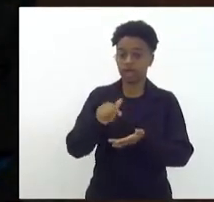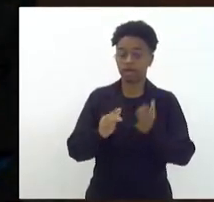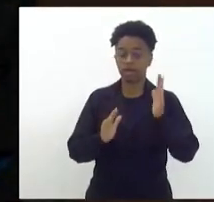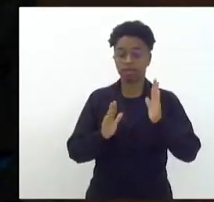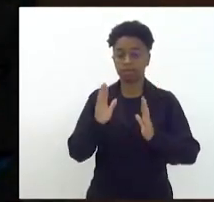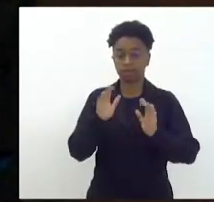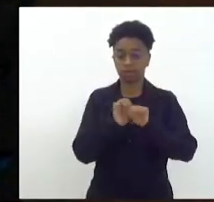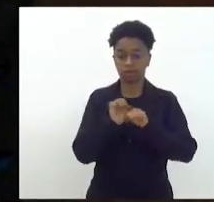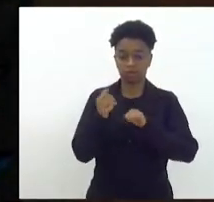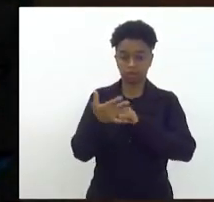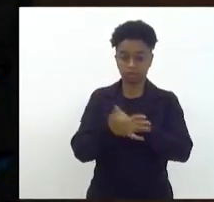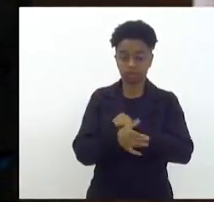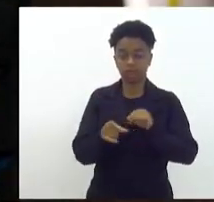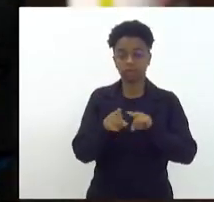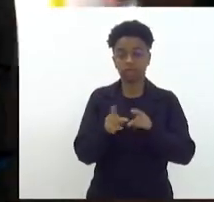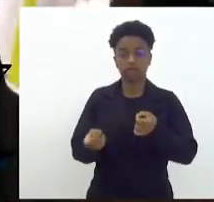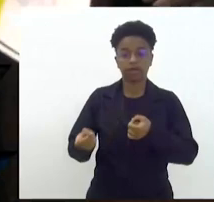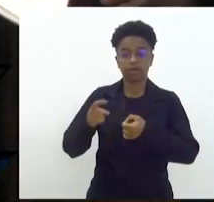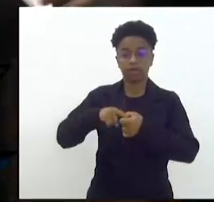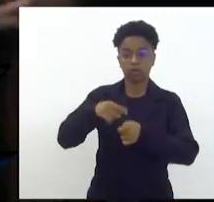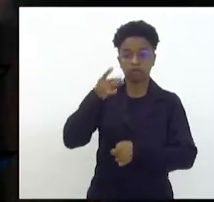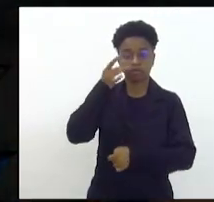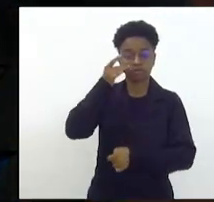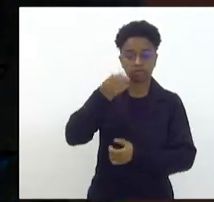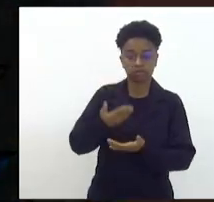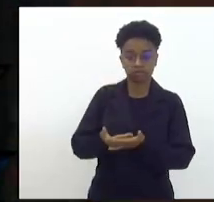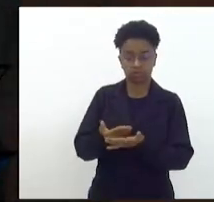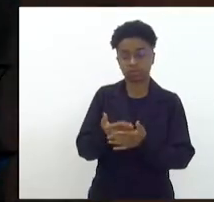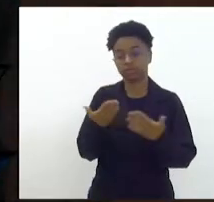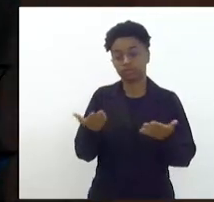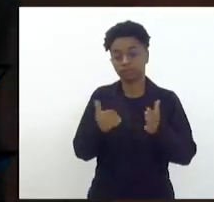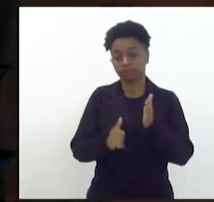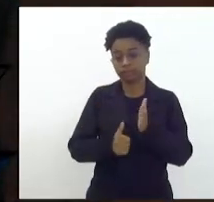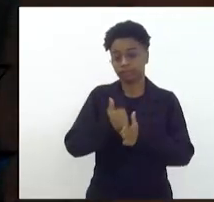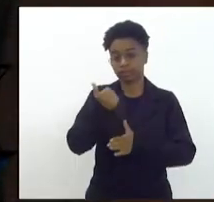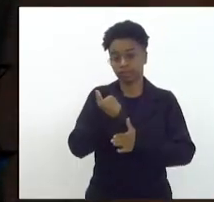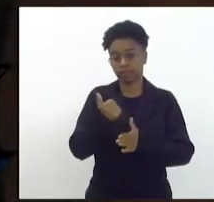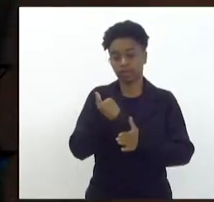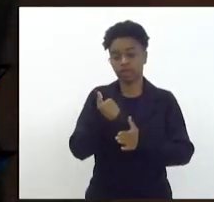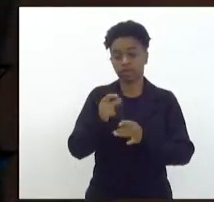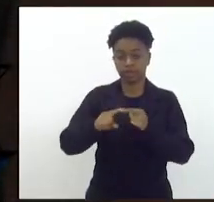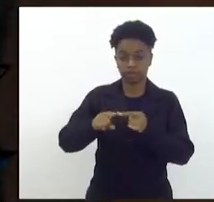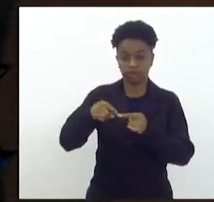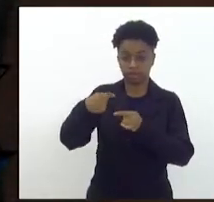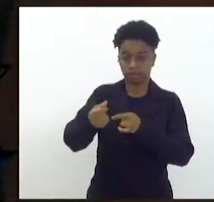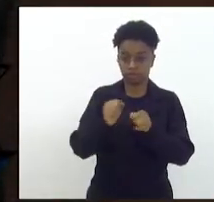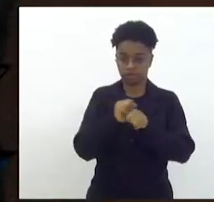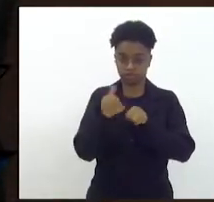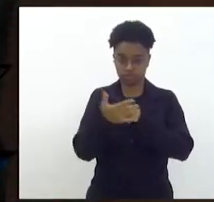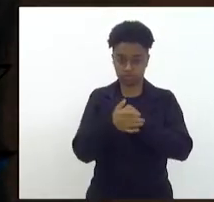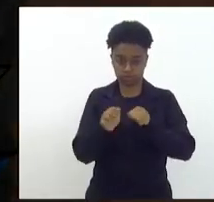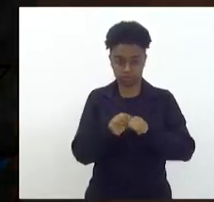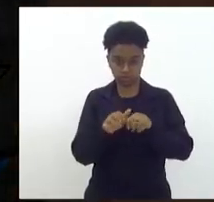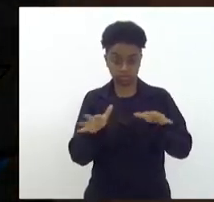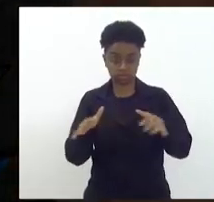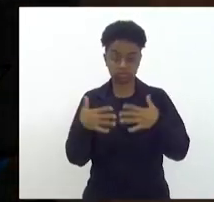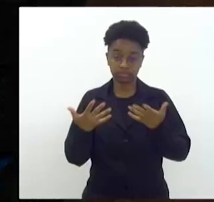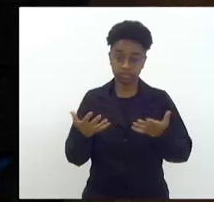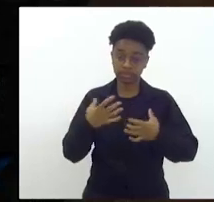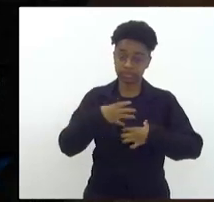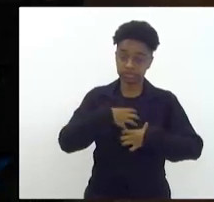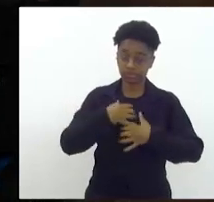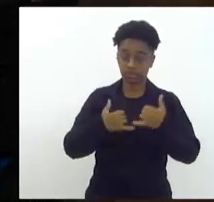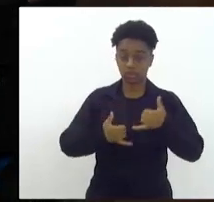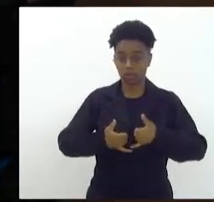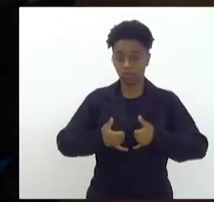a retomada das atividades presenciais então foi o primeiro Parlamento juvenil pós e a pandemia e muito me orgulha ter